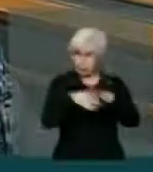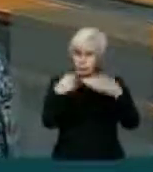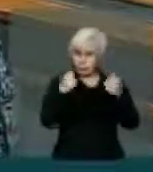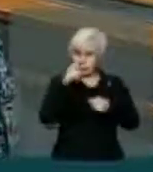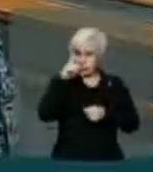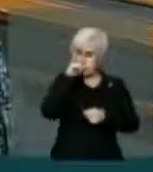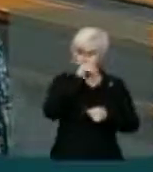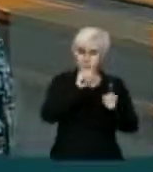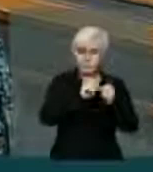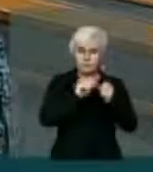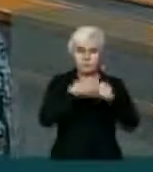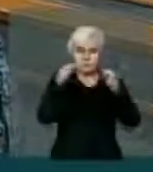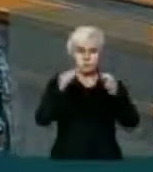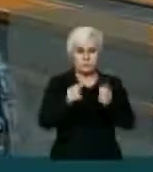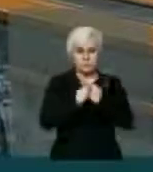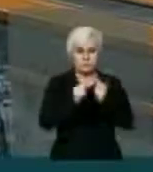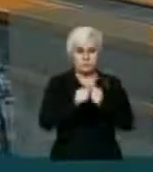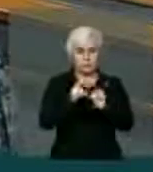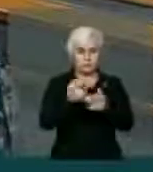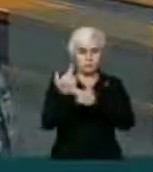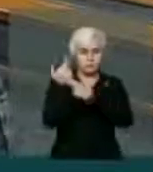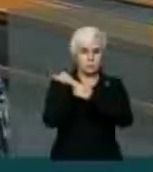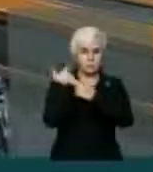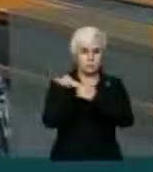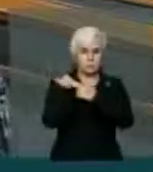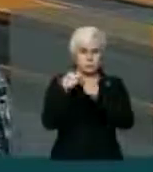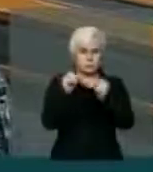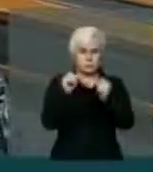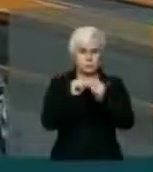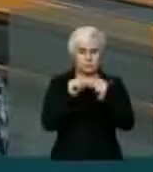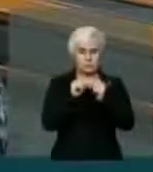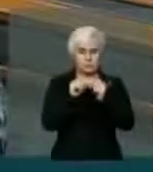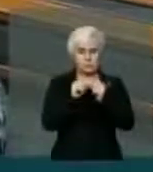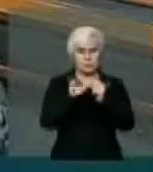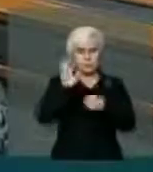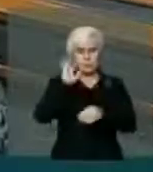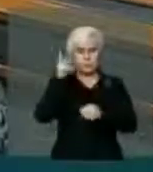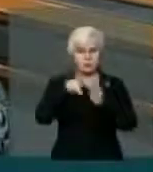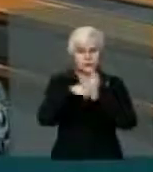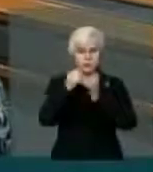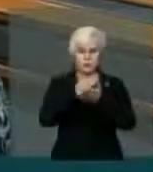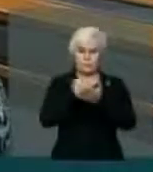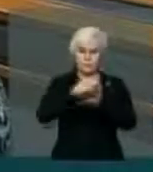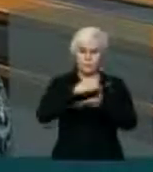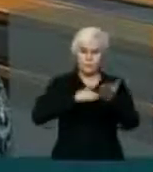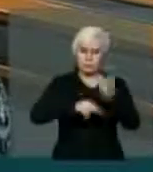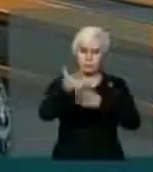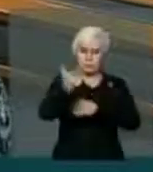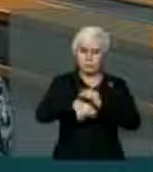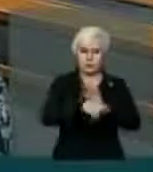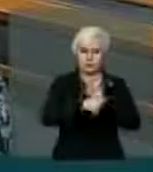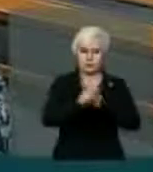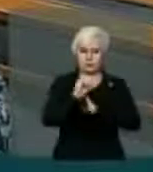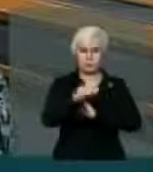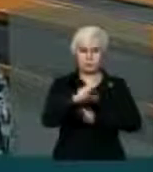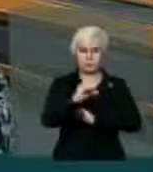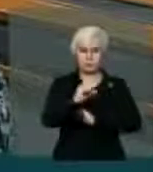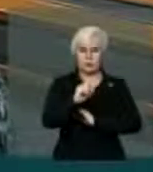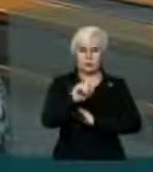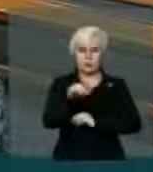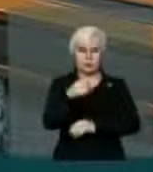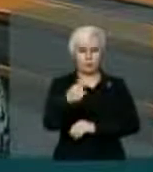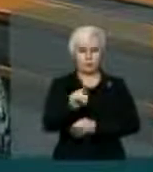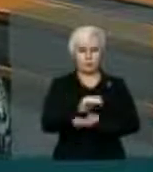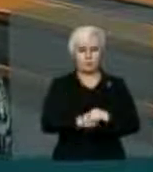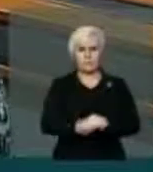com segurança e com responsabilidade, ajuizarmos sobre essas renovações e renovação de concessões.